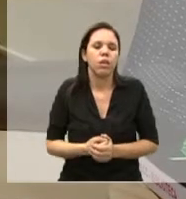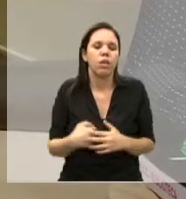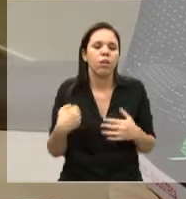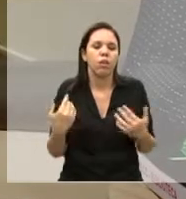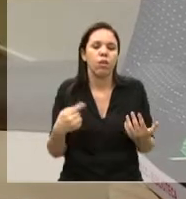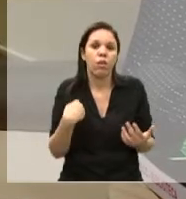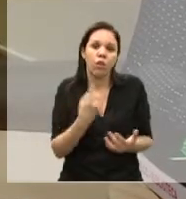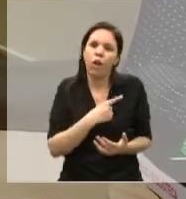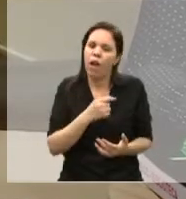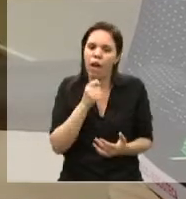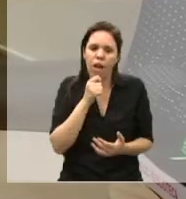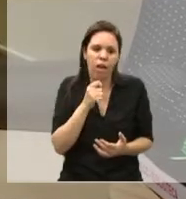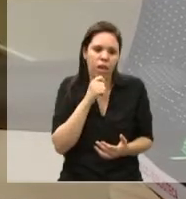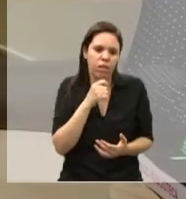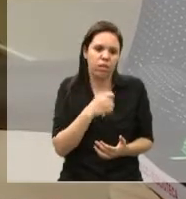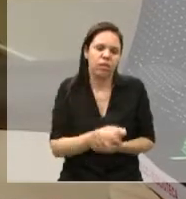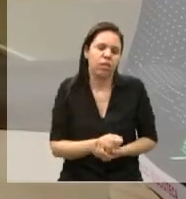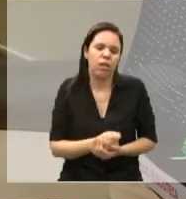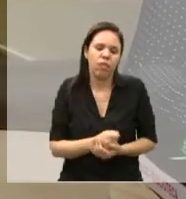gente não crescer,